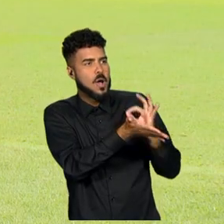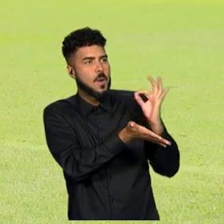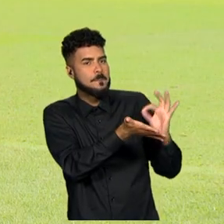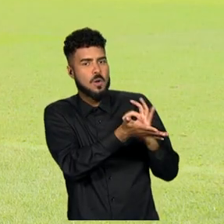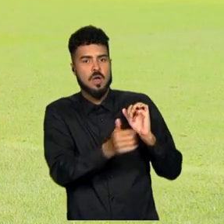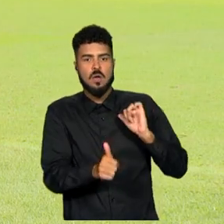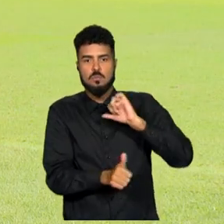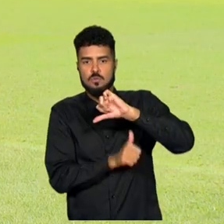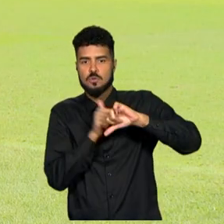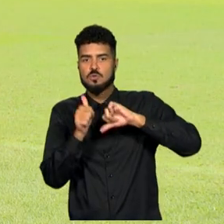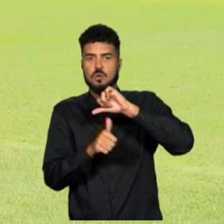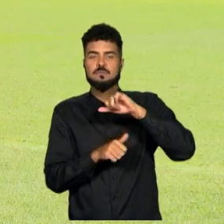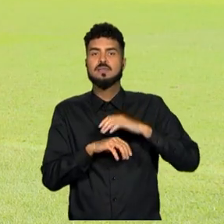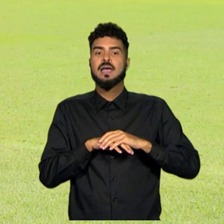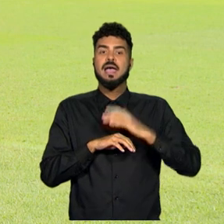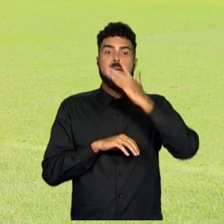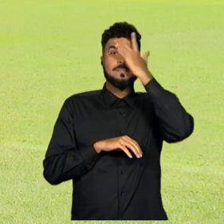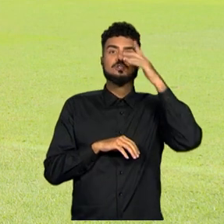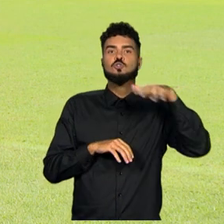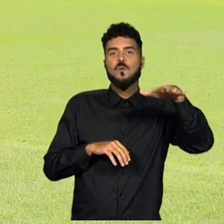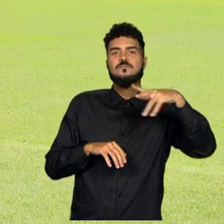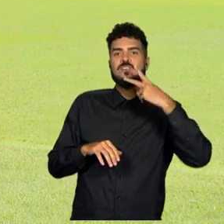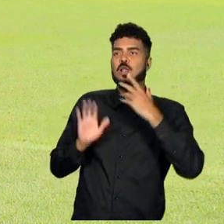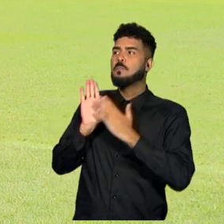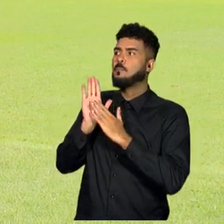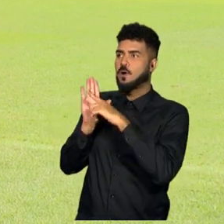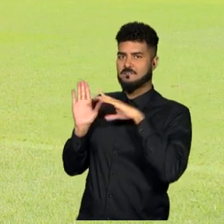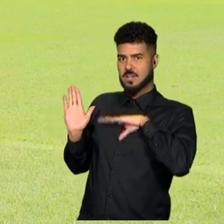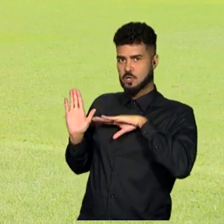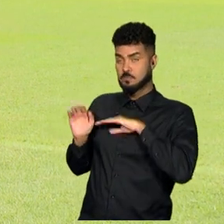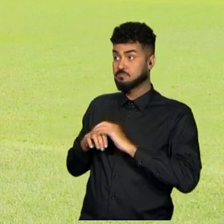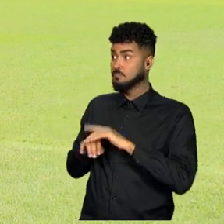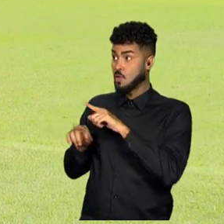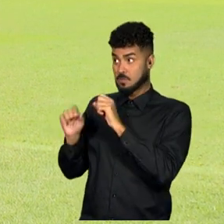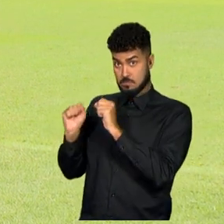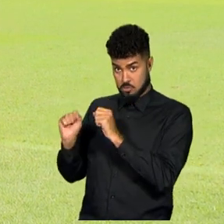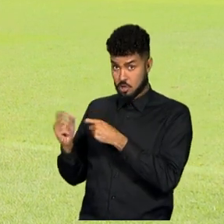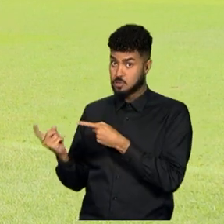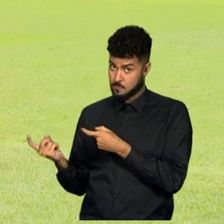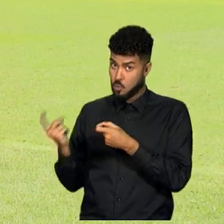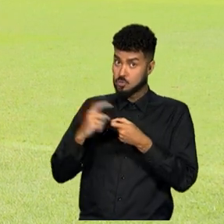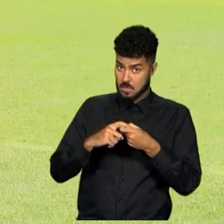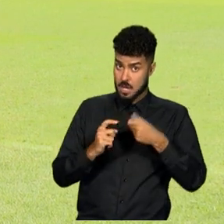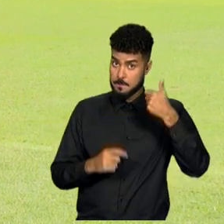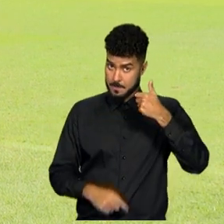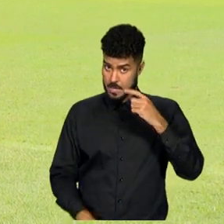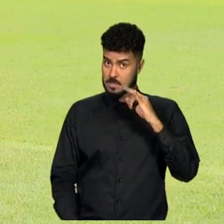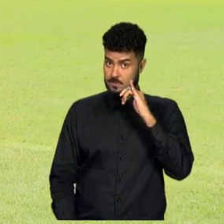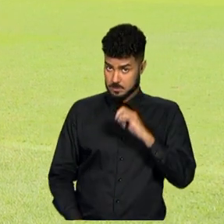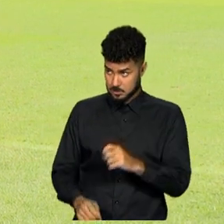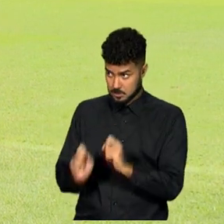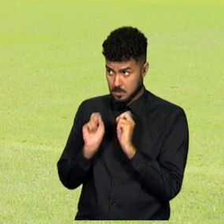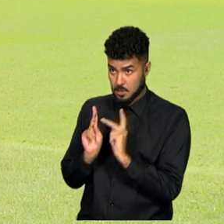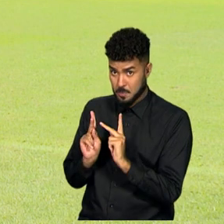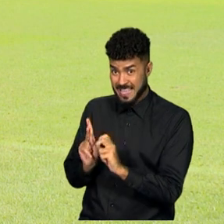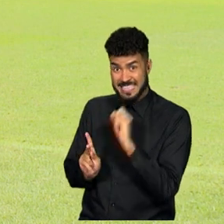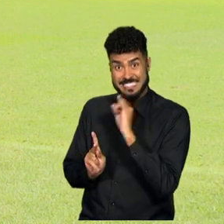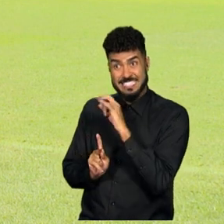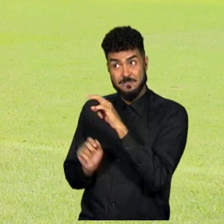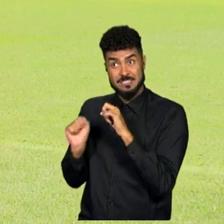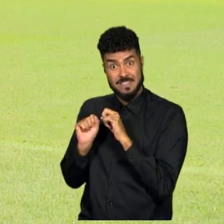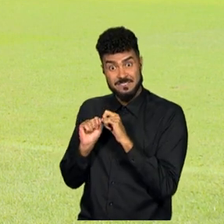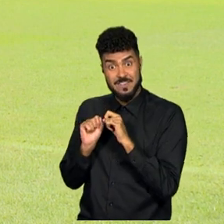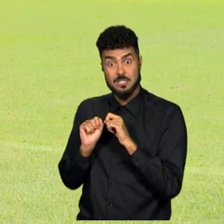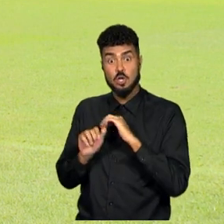já fizeram outra proposta ao Vasco. O Vasco podia voltar para a primeira divisão se fizesse